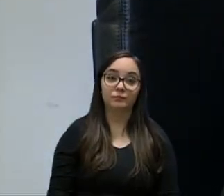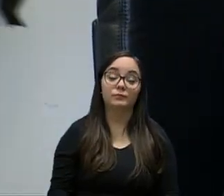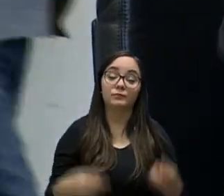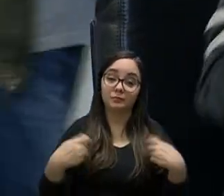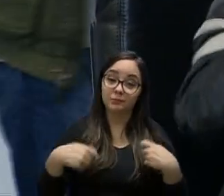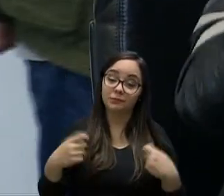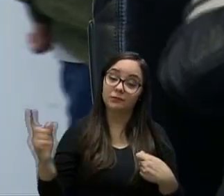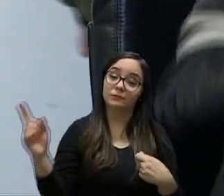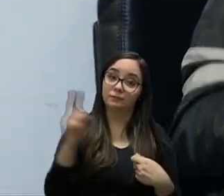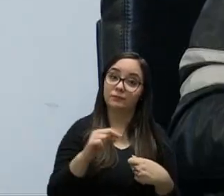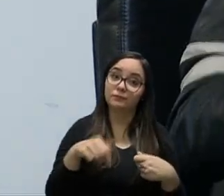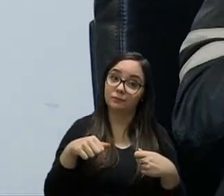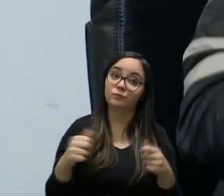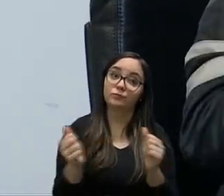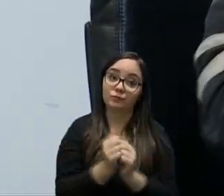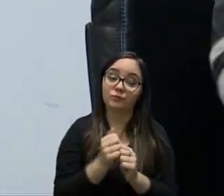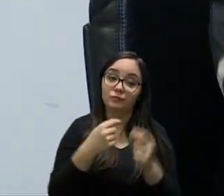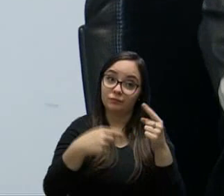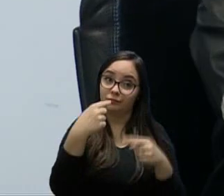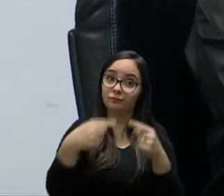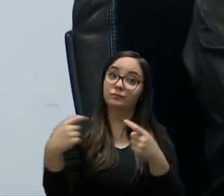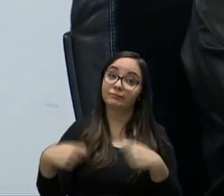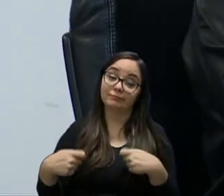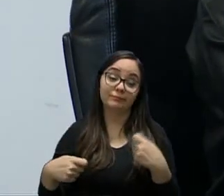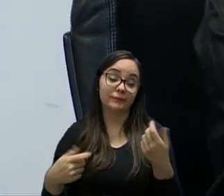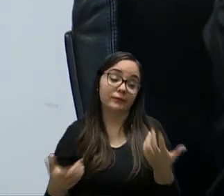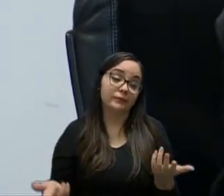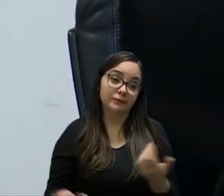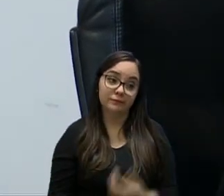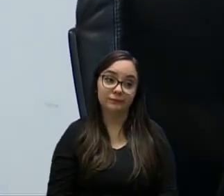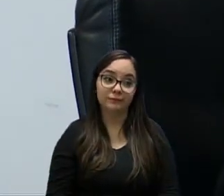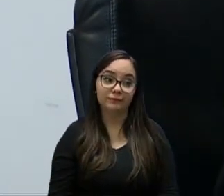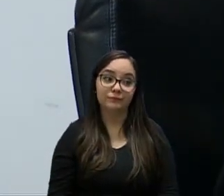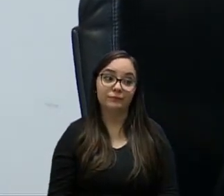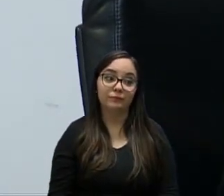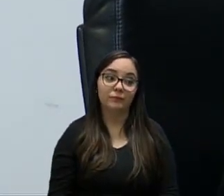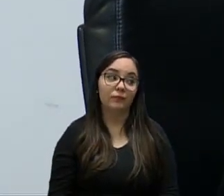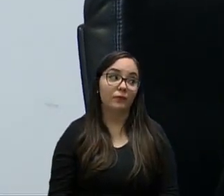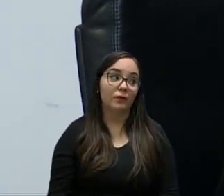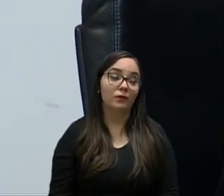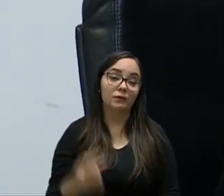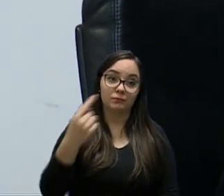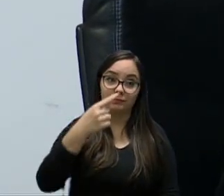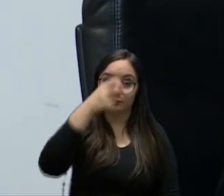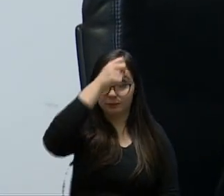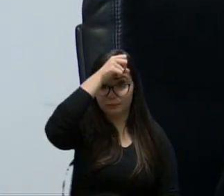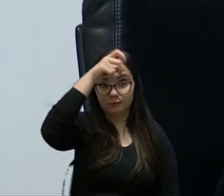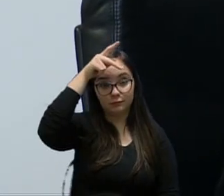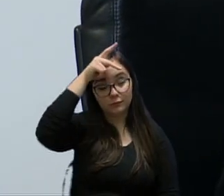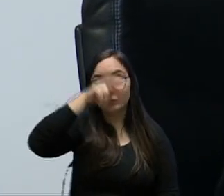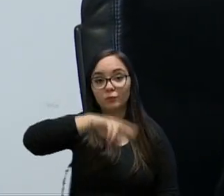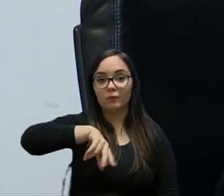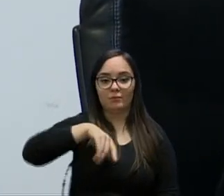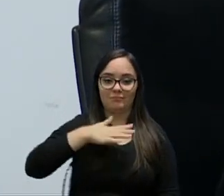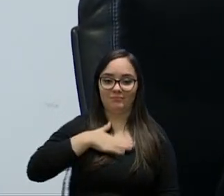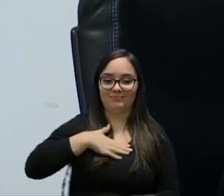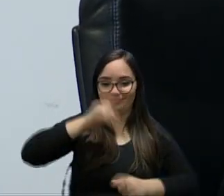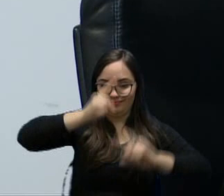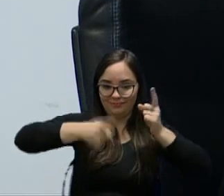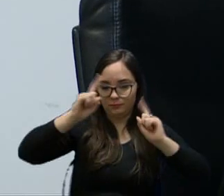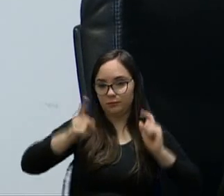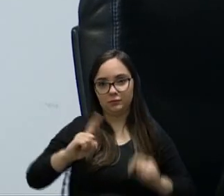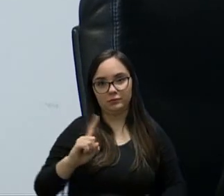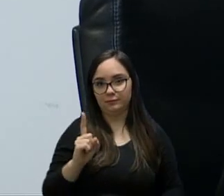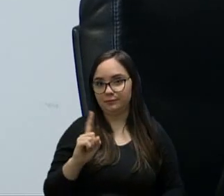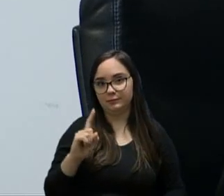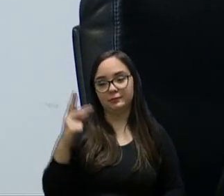deveria estar discutindo esse assunto com certeza tá então para desmistificar isso o primeiro ano de mandato do prefeito da prefeita ele não é